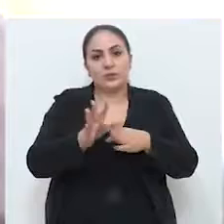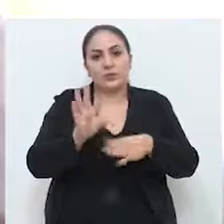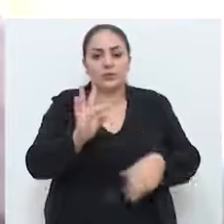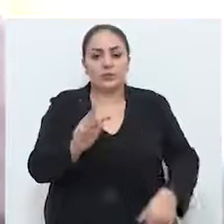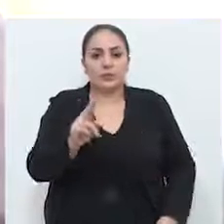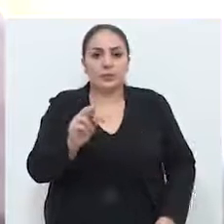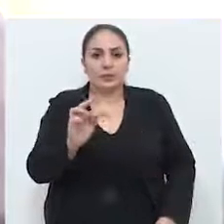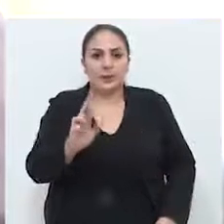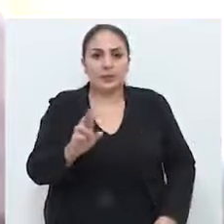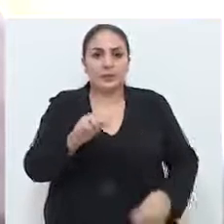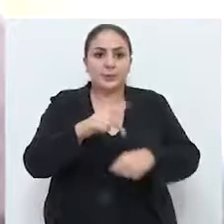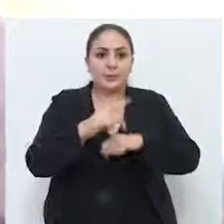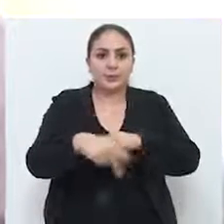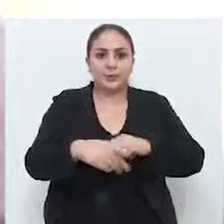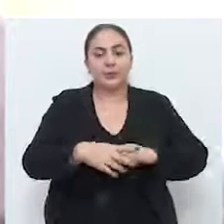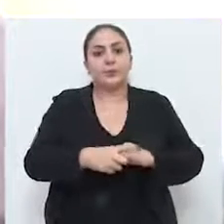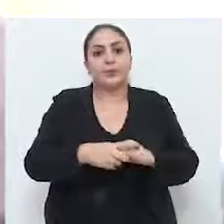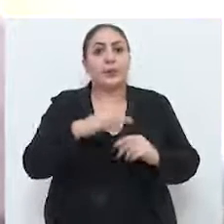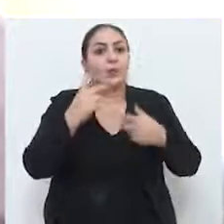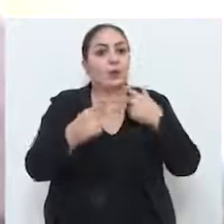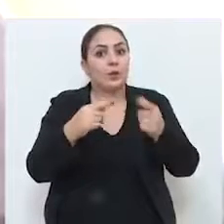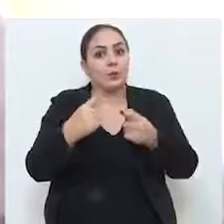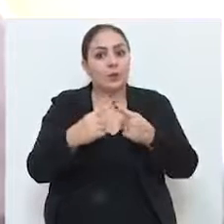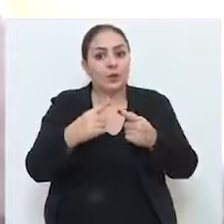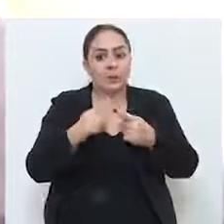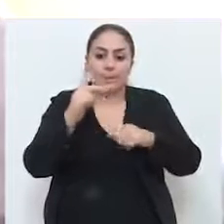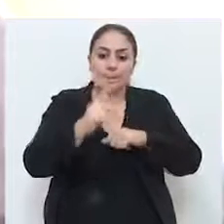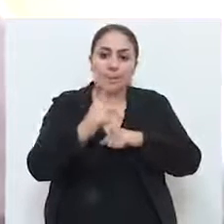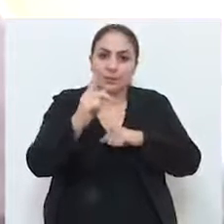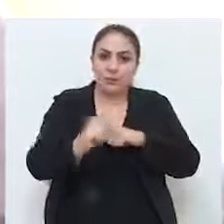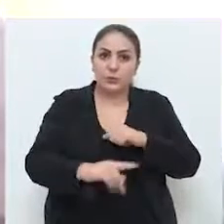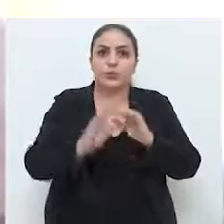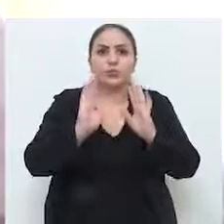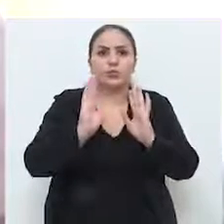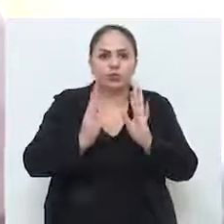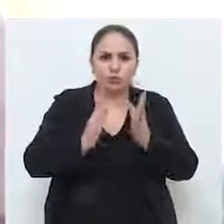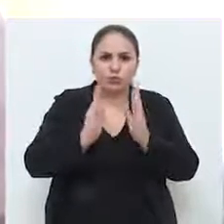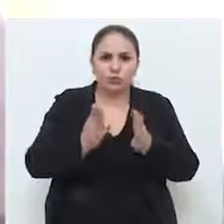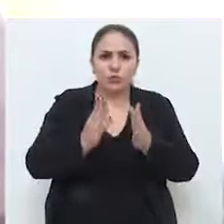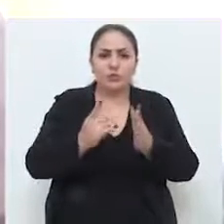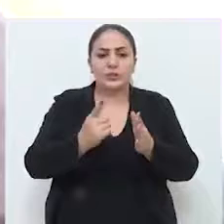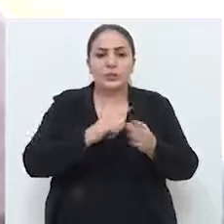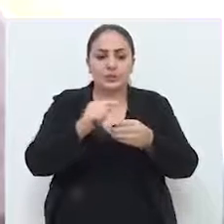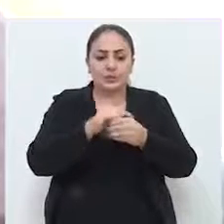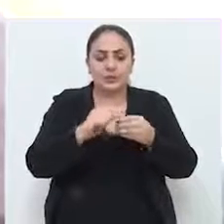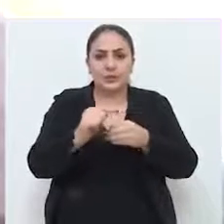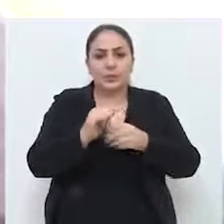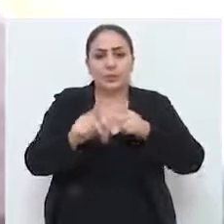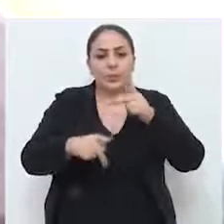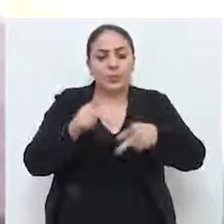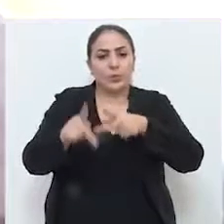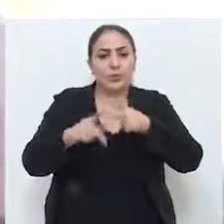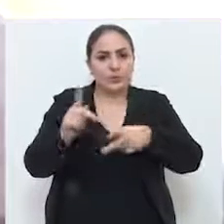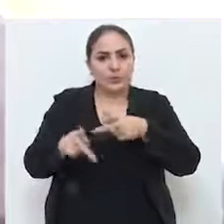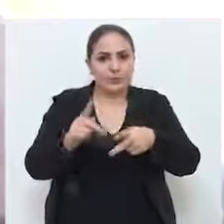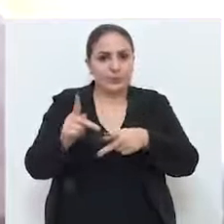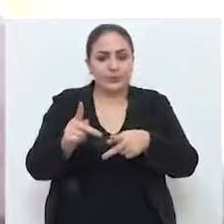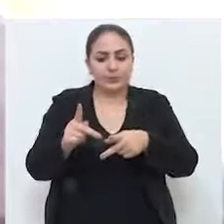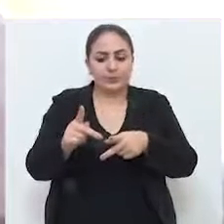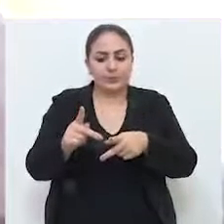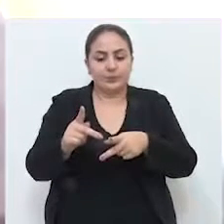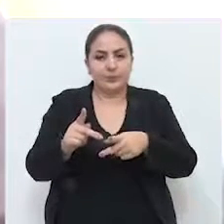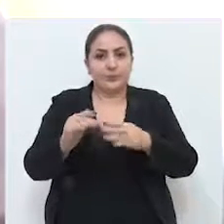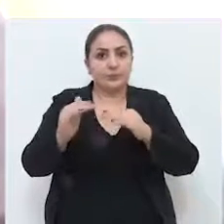Tutelar em Passo Fundo. Digo isso por quê? Porque Passo Fundo já é uma cidade com uma